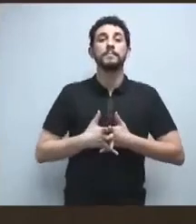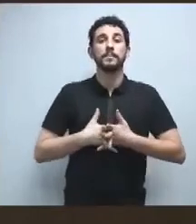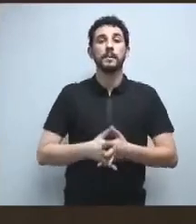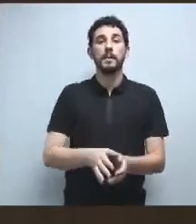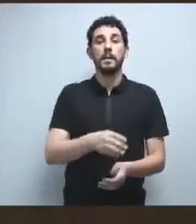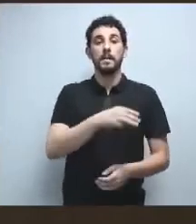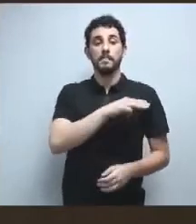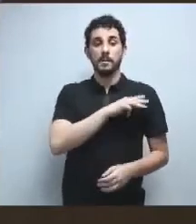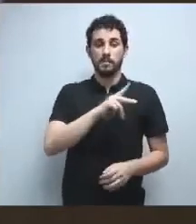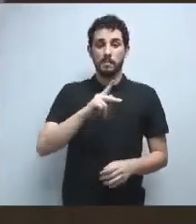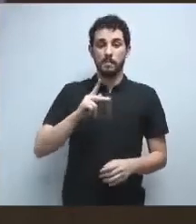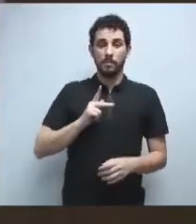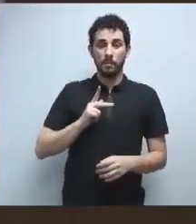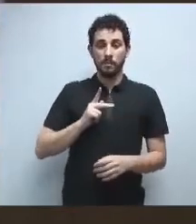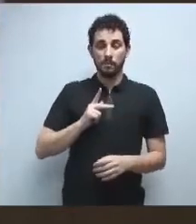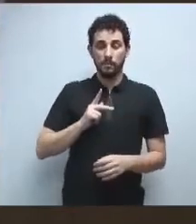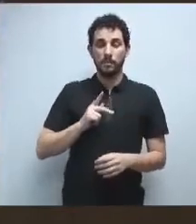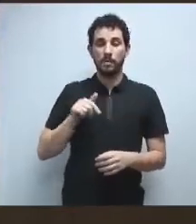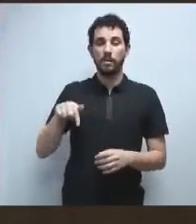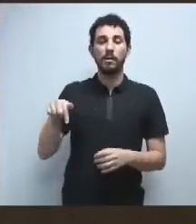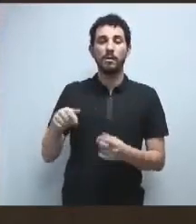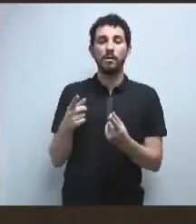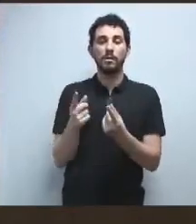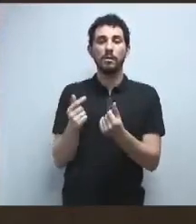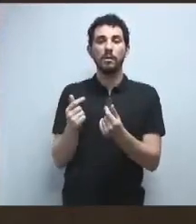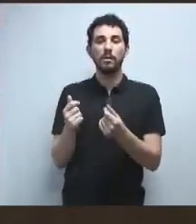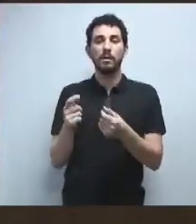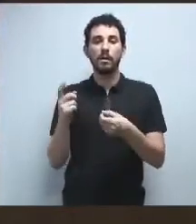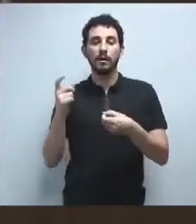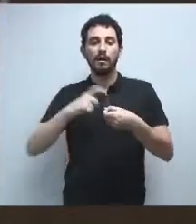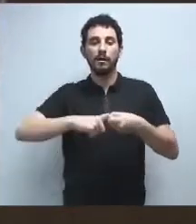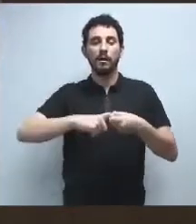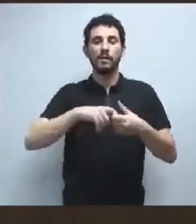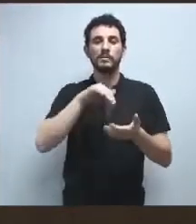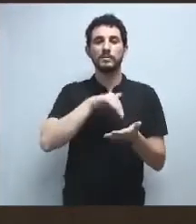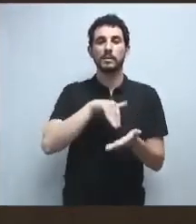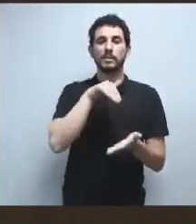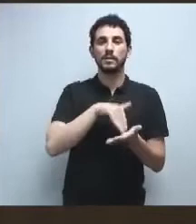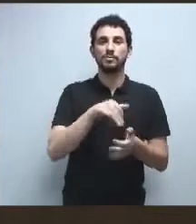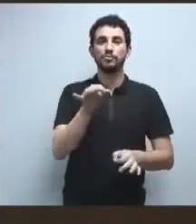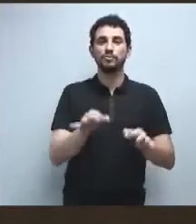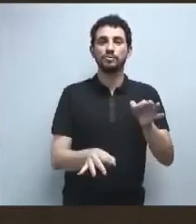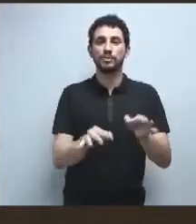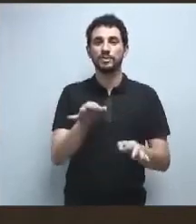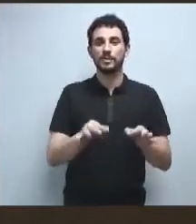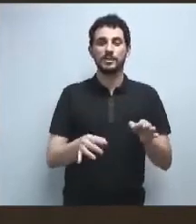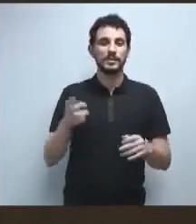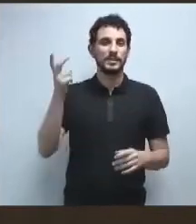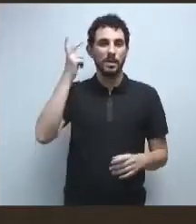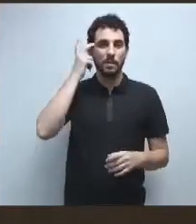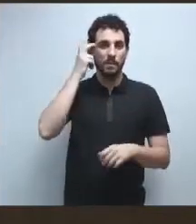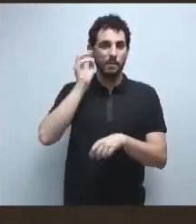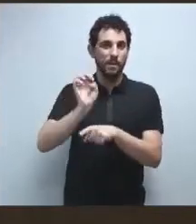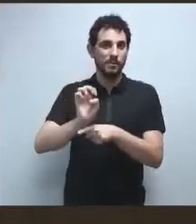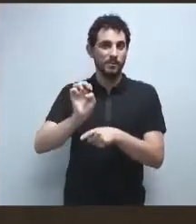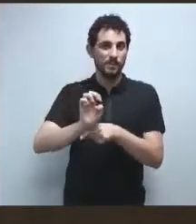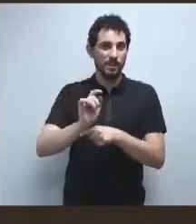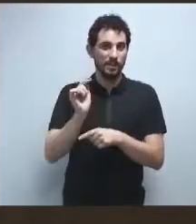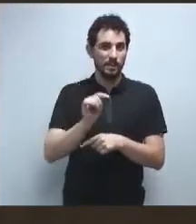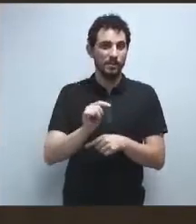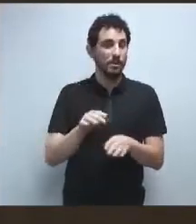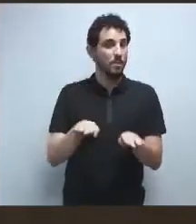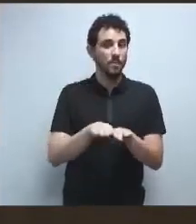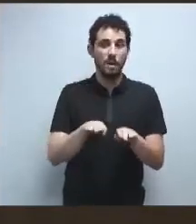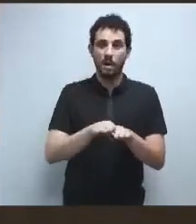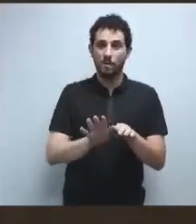unidade de despesa da secretaria da justiça do estado de são paulo e era assim na maioria dos